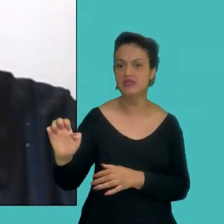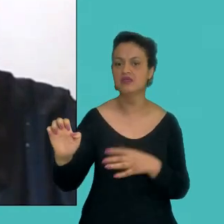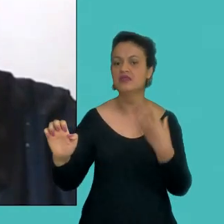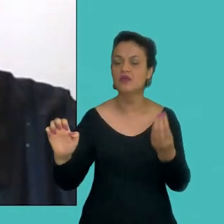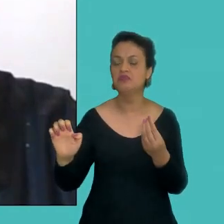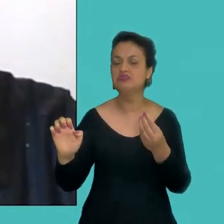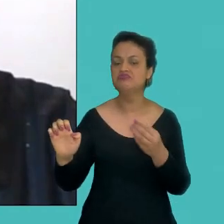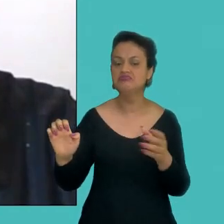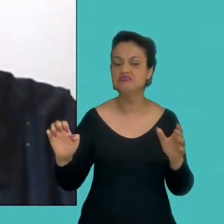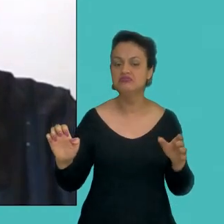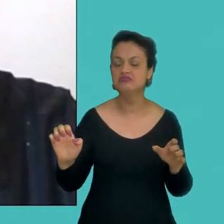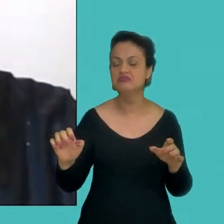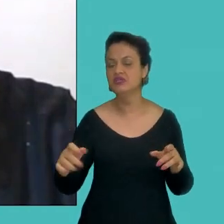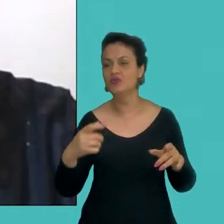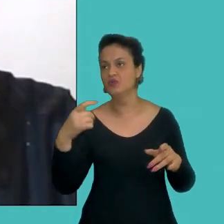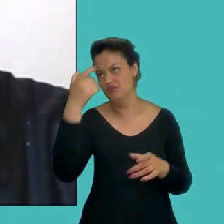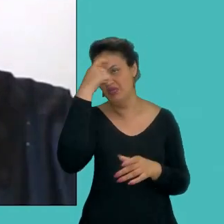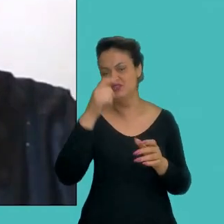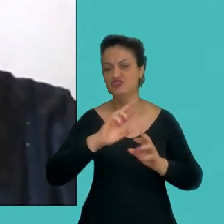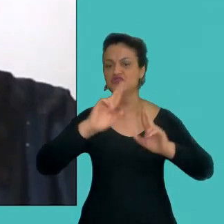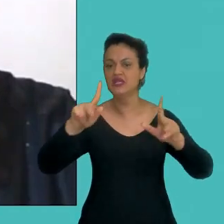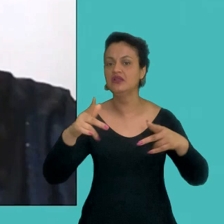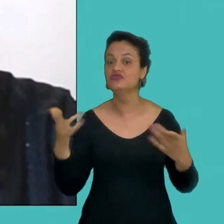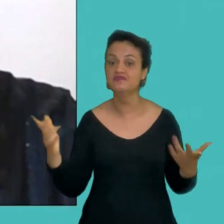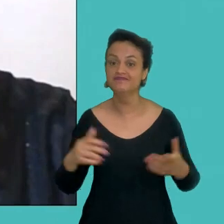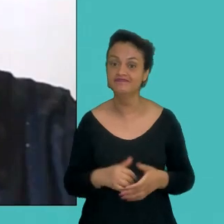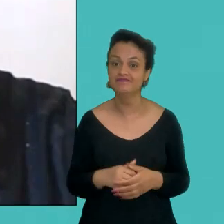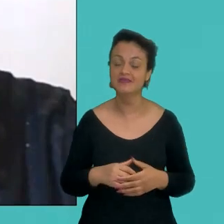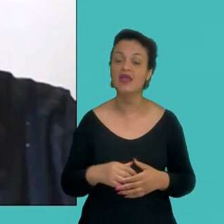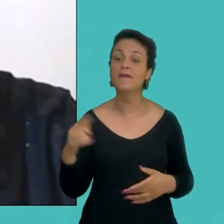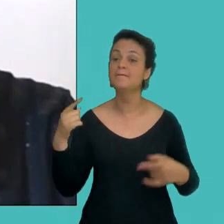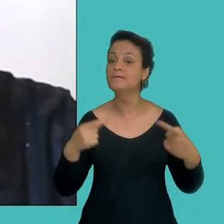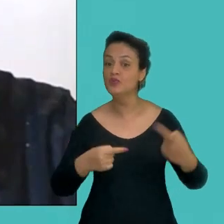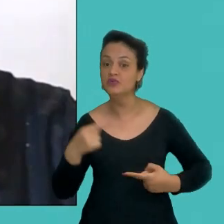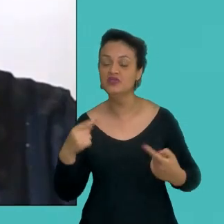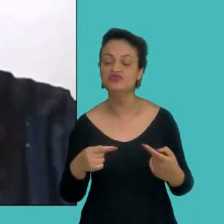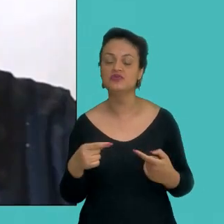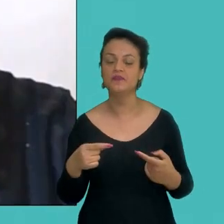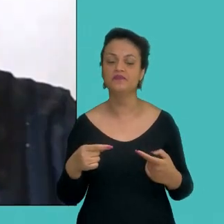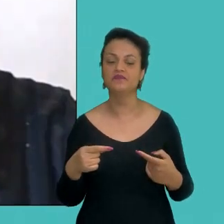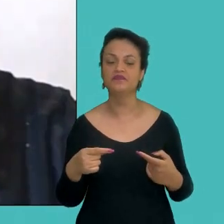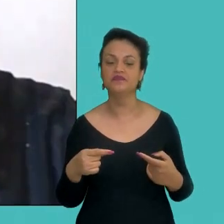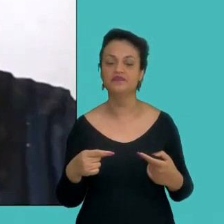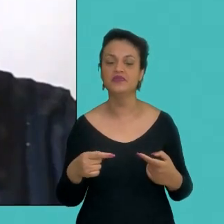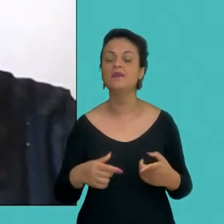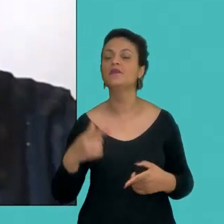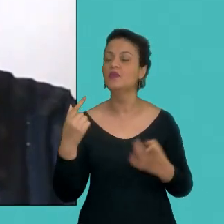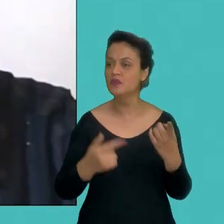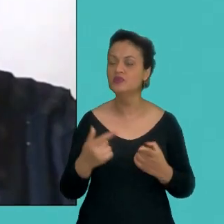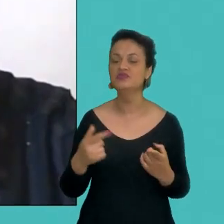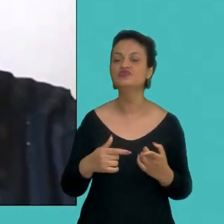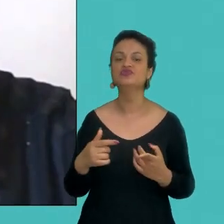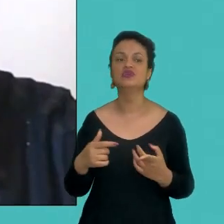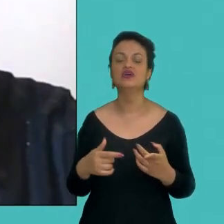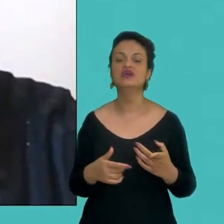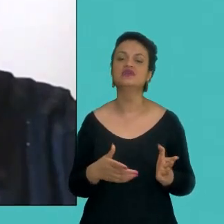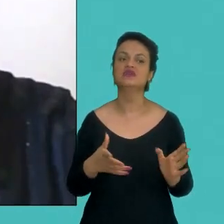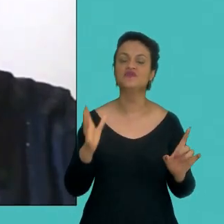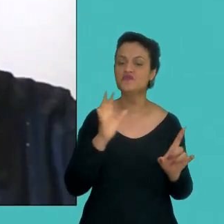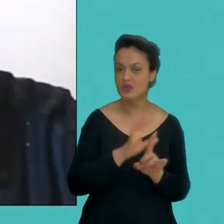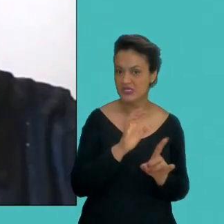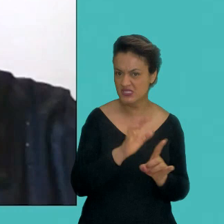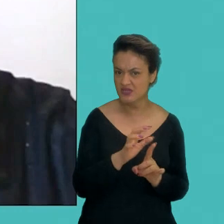do Partido Democrata, estão provocando o contrário. Ou seja, aquelas políticas que a